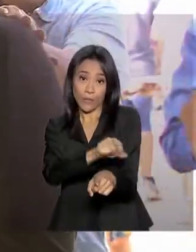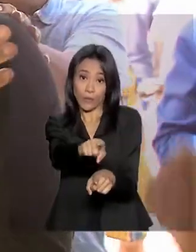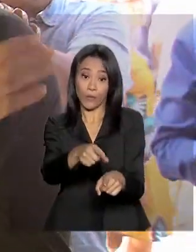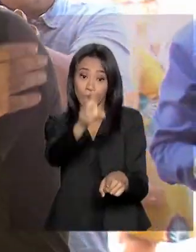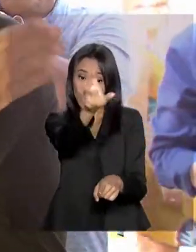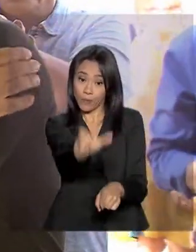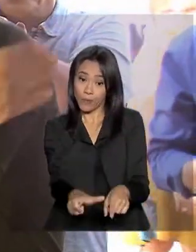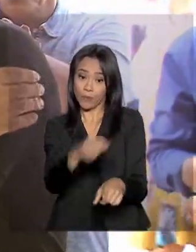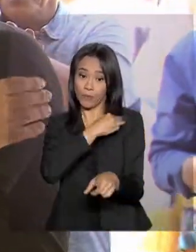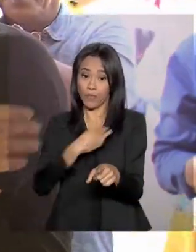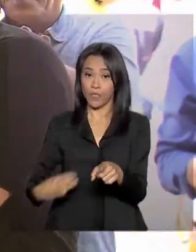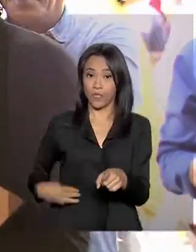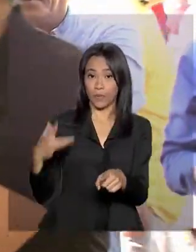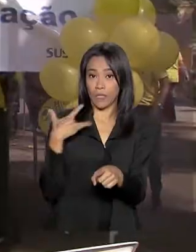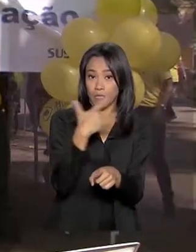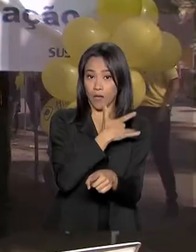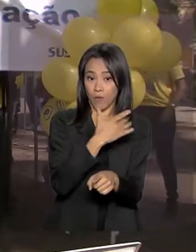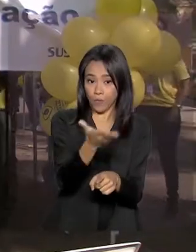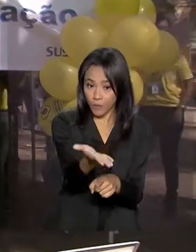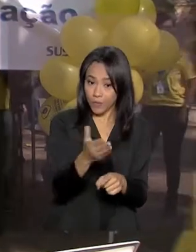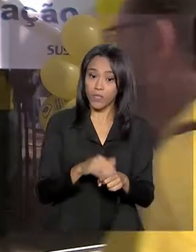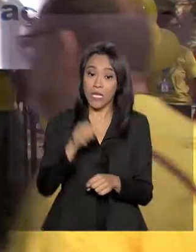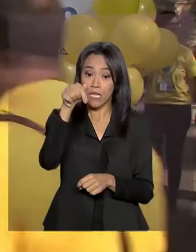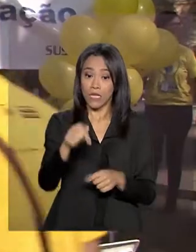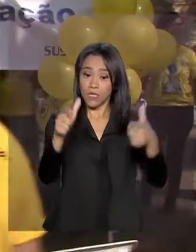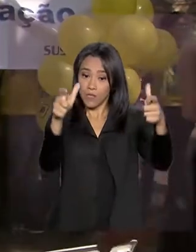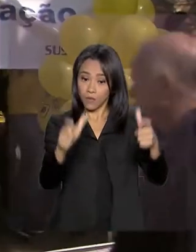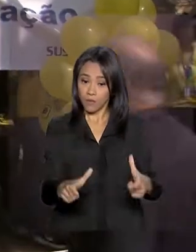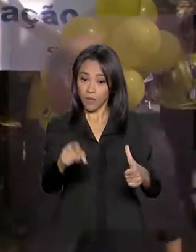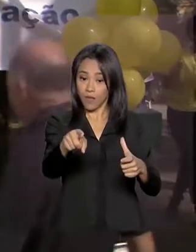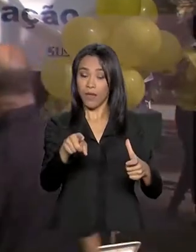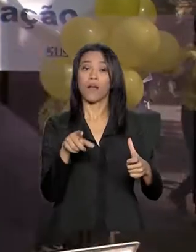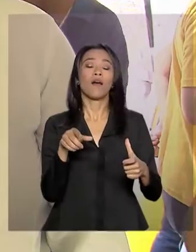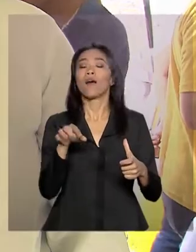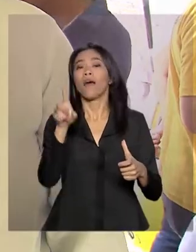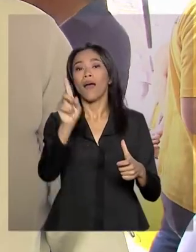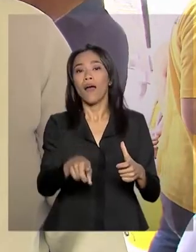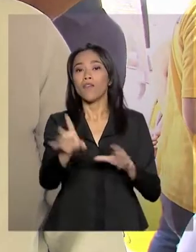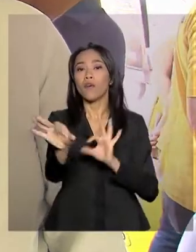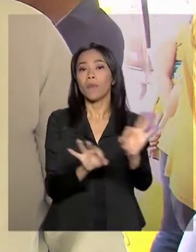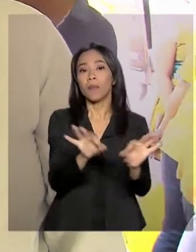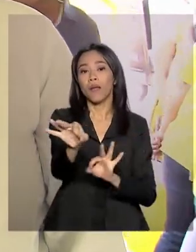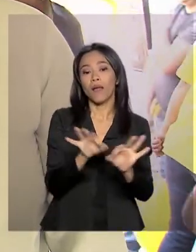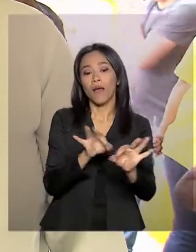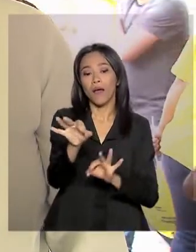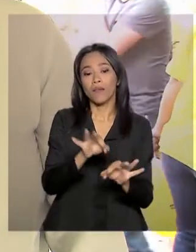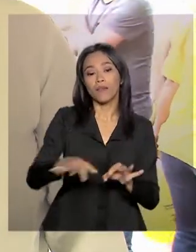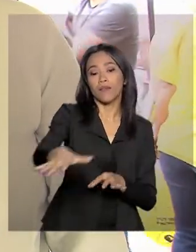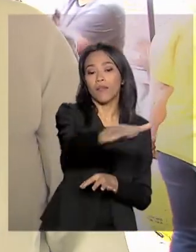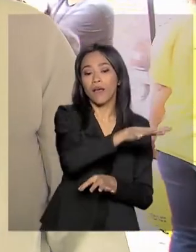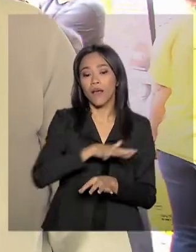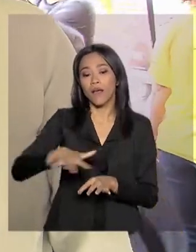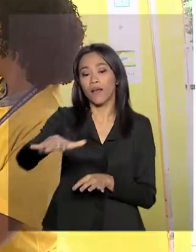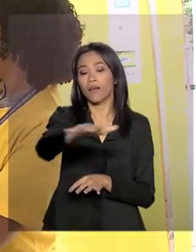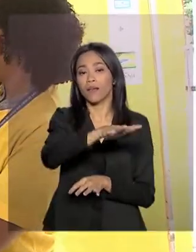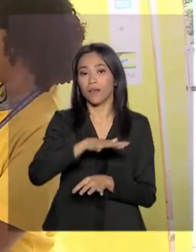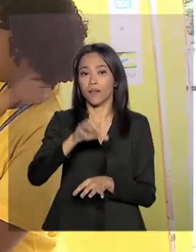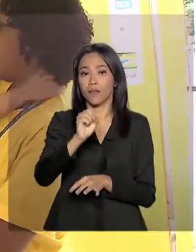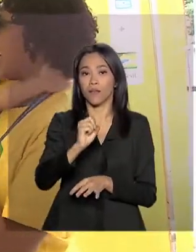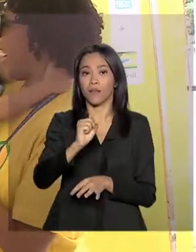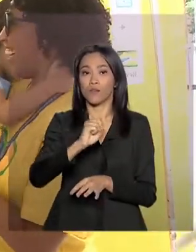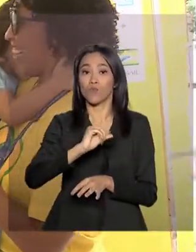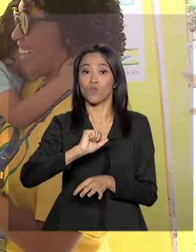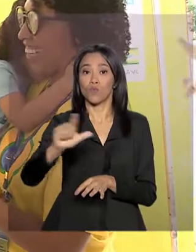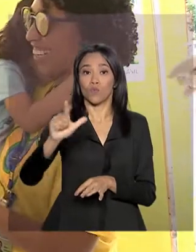Saúde, Luiz Henrique Mandetta, neste posto itinerante que foi montado no Leme, na zona sul da cidade.